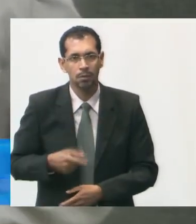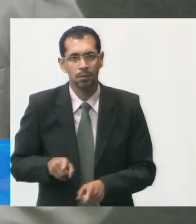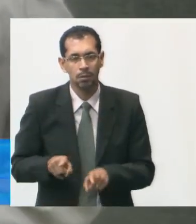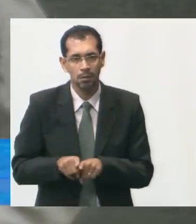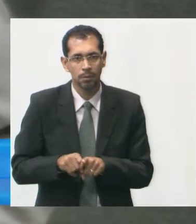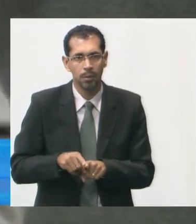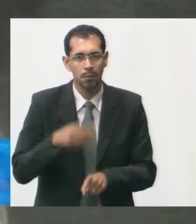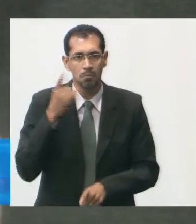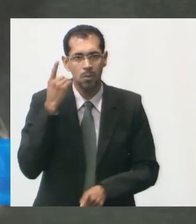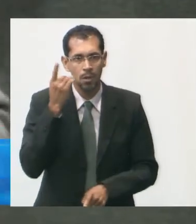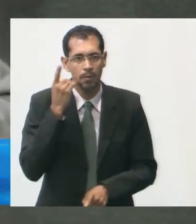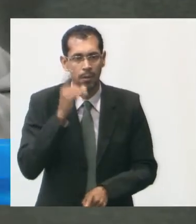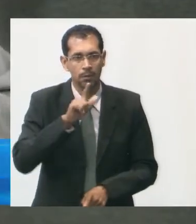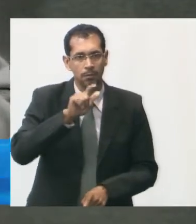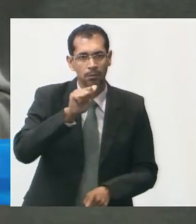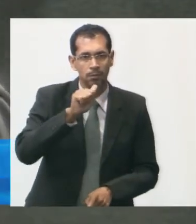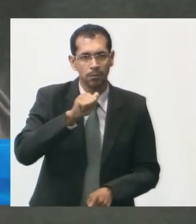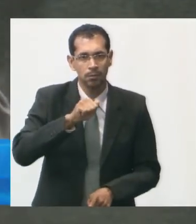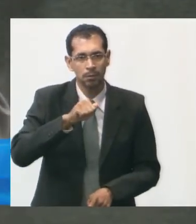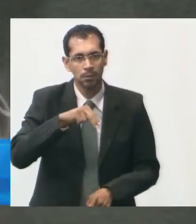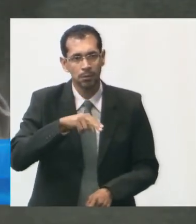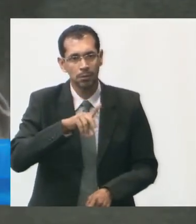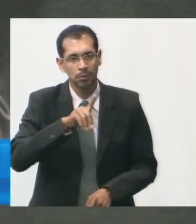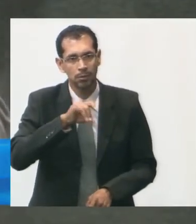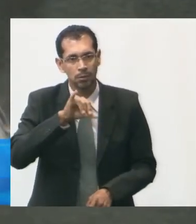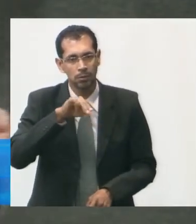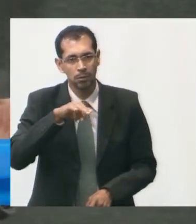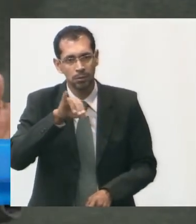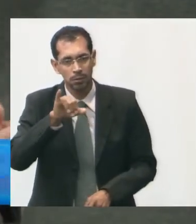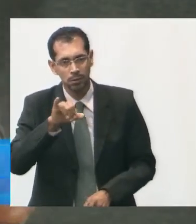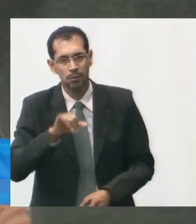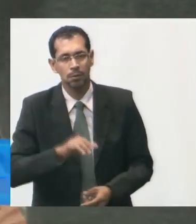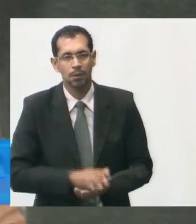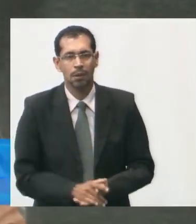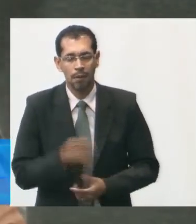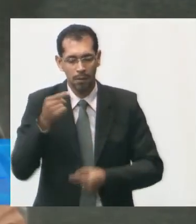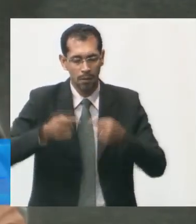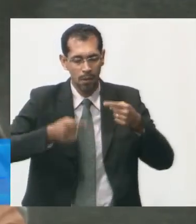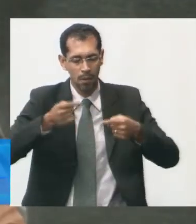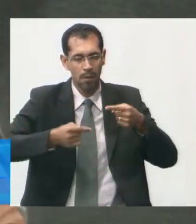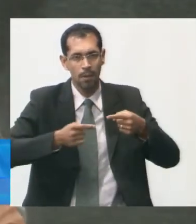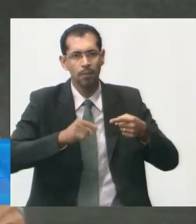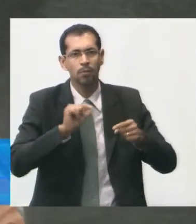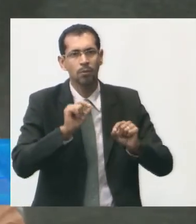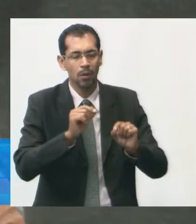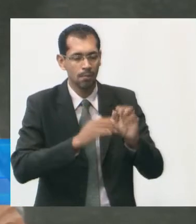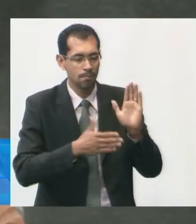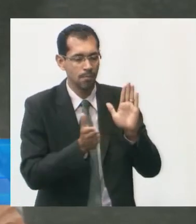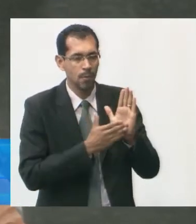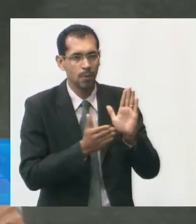Então, foi debatida a questão de uma proposta de mão única